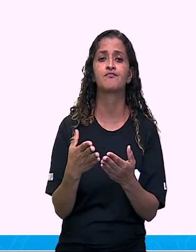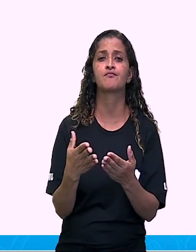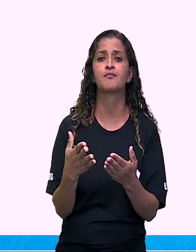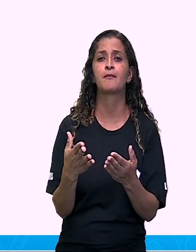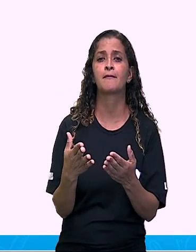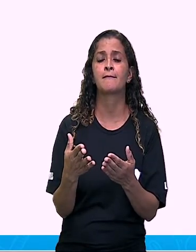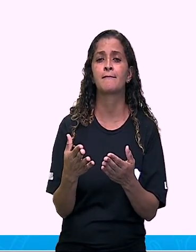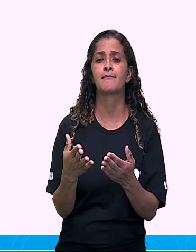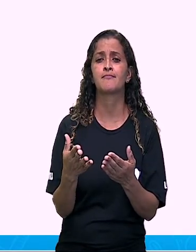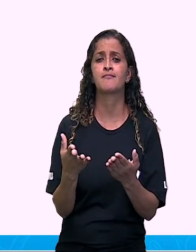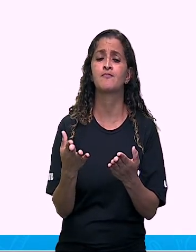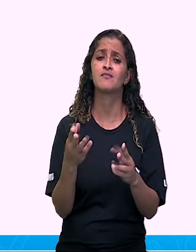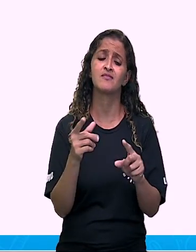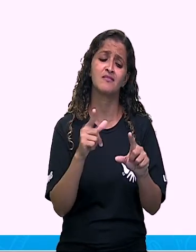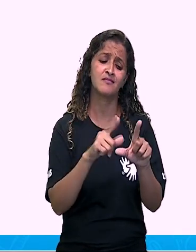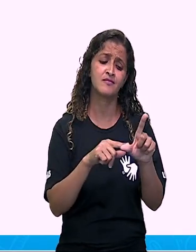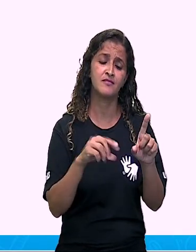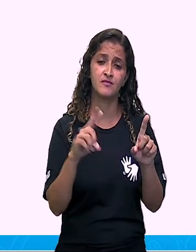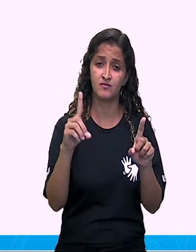Agora, lá na letra D,